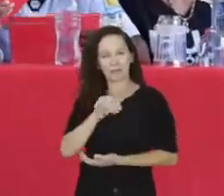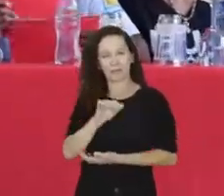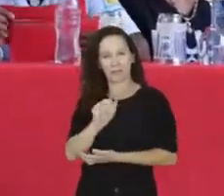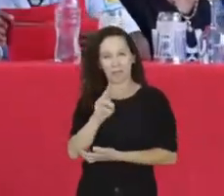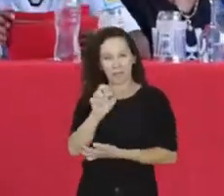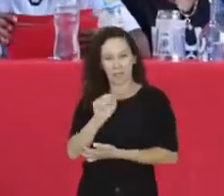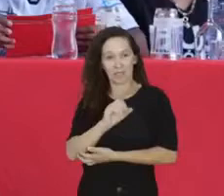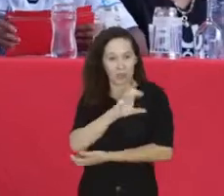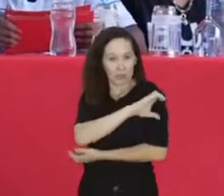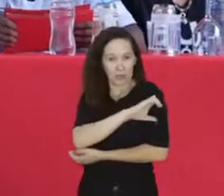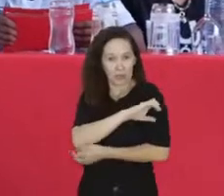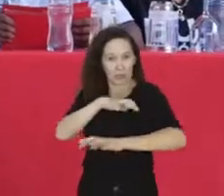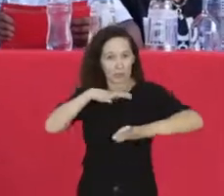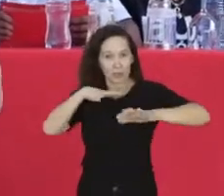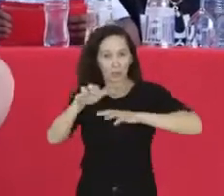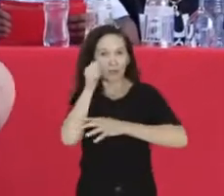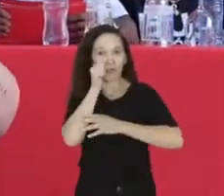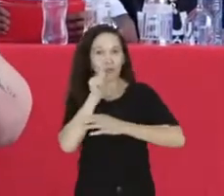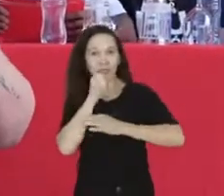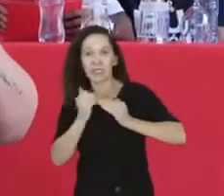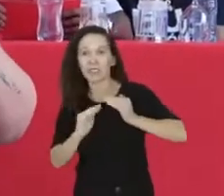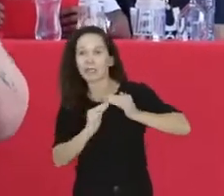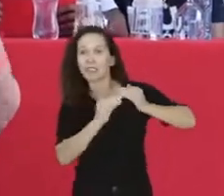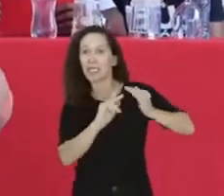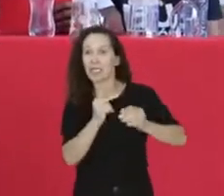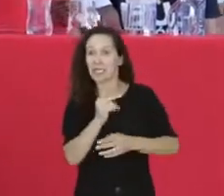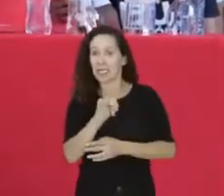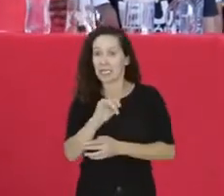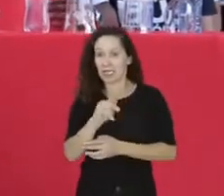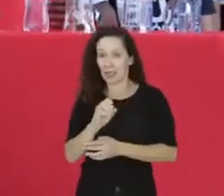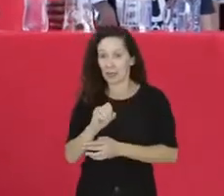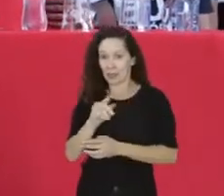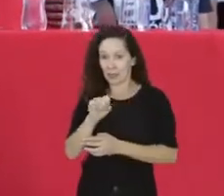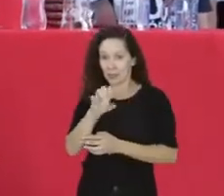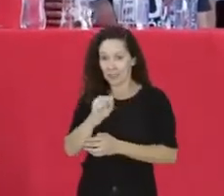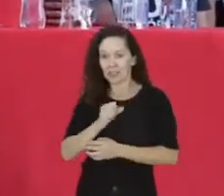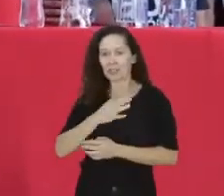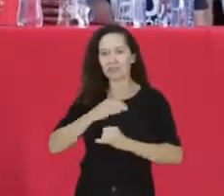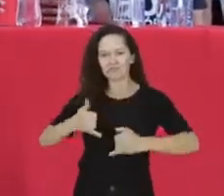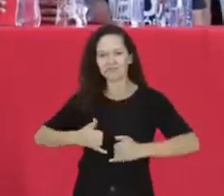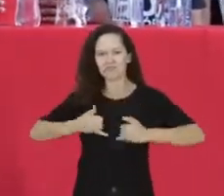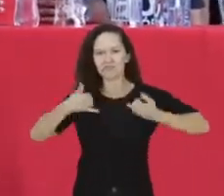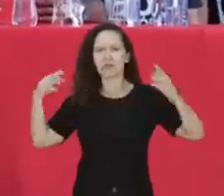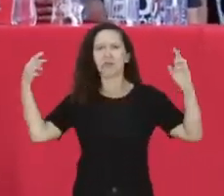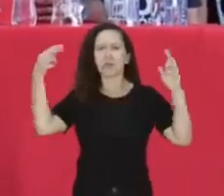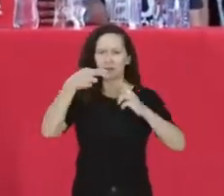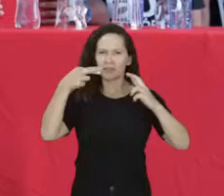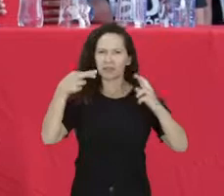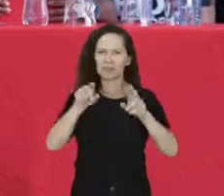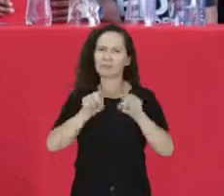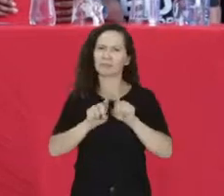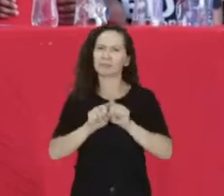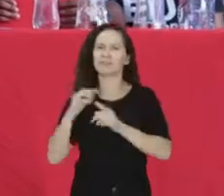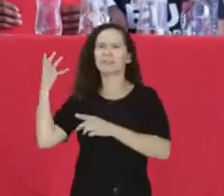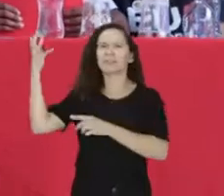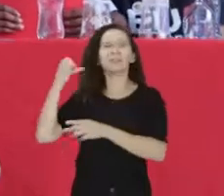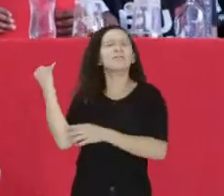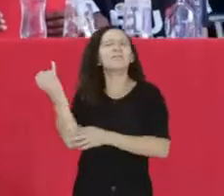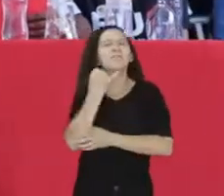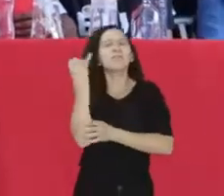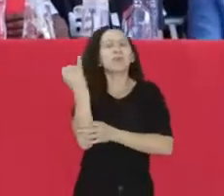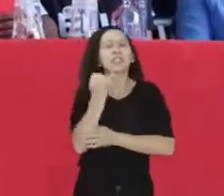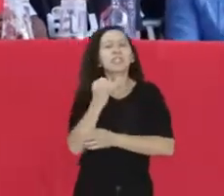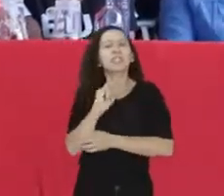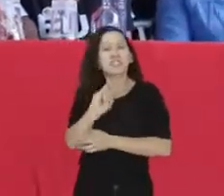de Heliópolis e região, ao qual estou tendo a imensa honra de representar nesse evento que é tão importante para quem acredita na transformação do